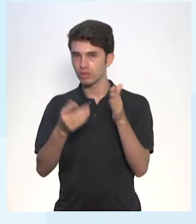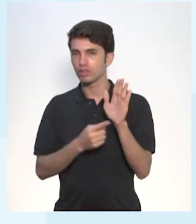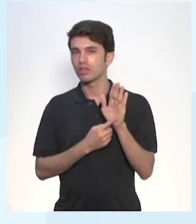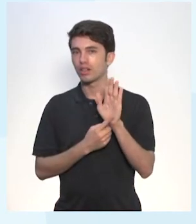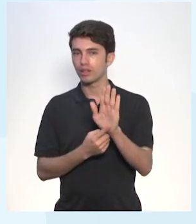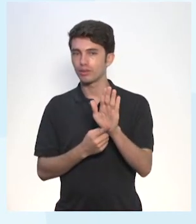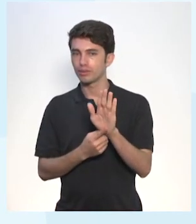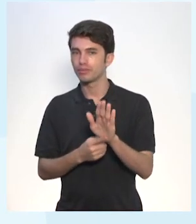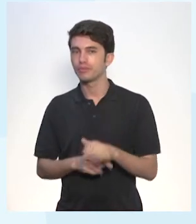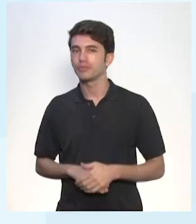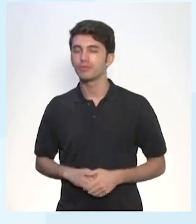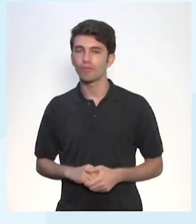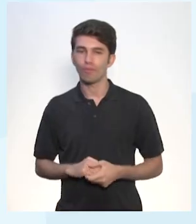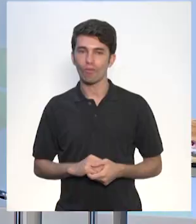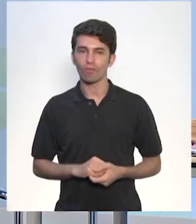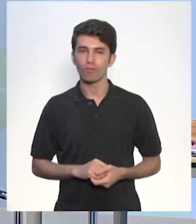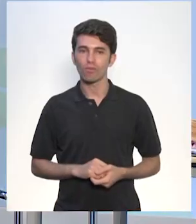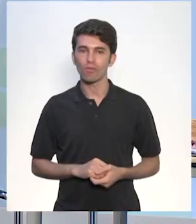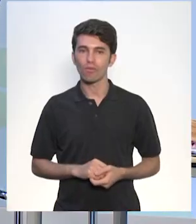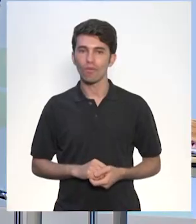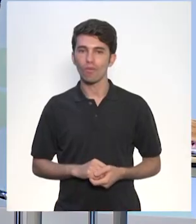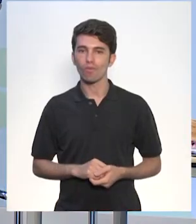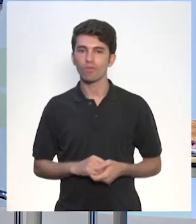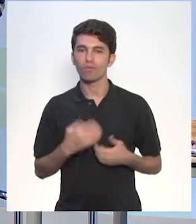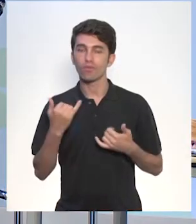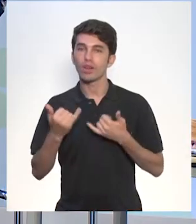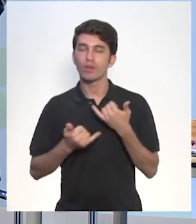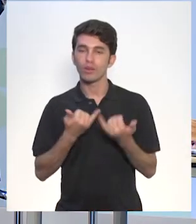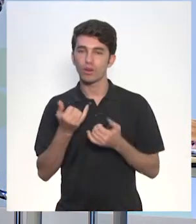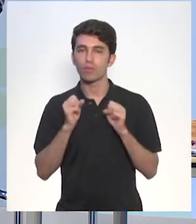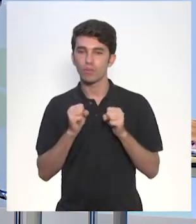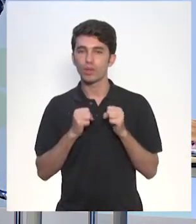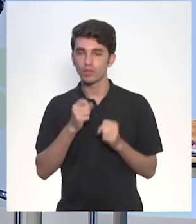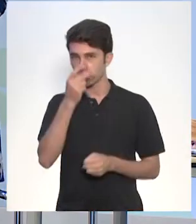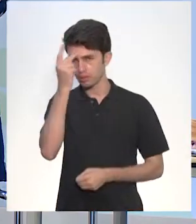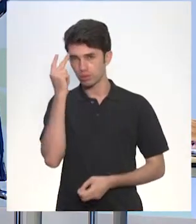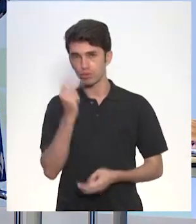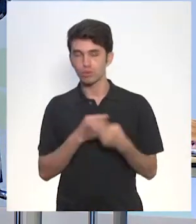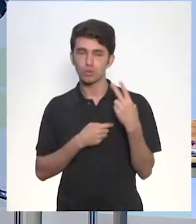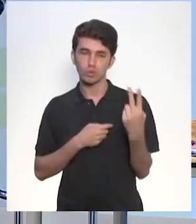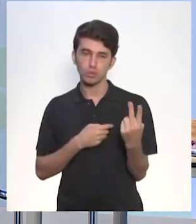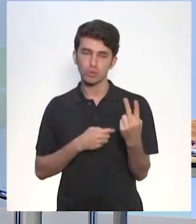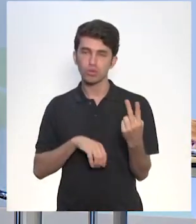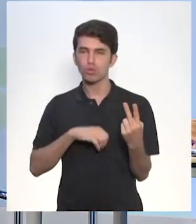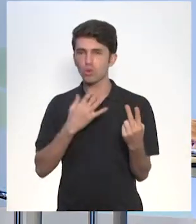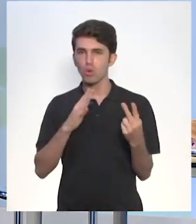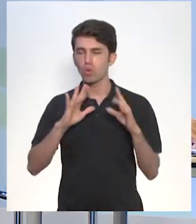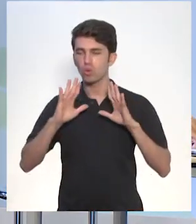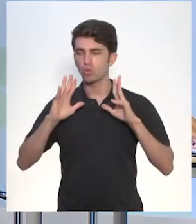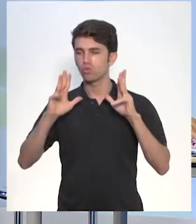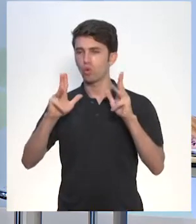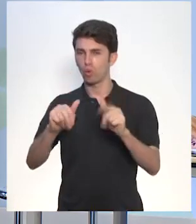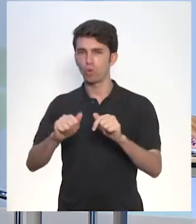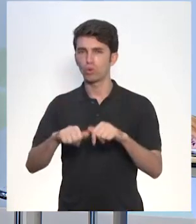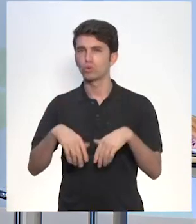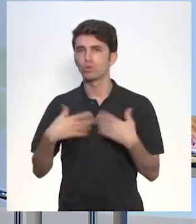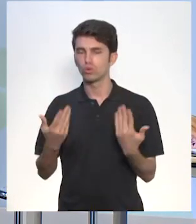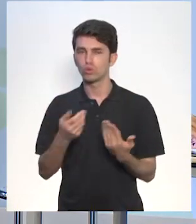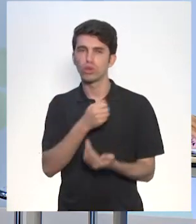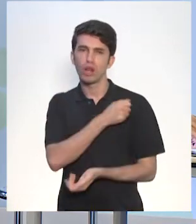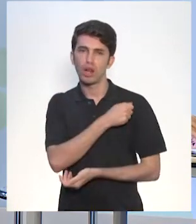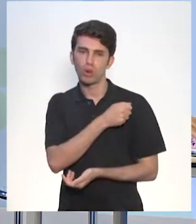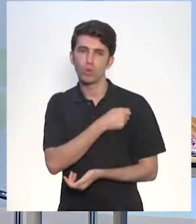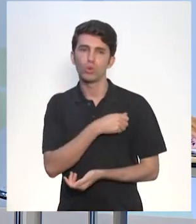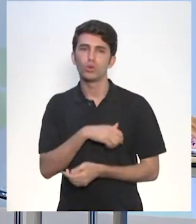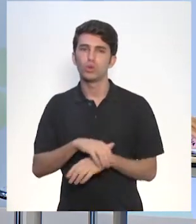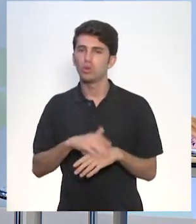essas regras. Então, diz lá, esse jogo pode ser jogado em dupla ou com a sala inteira. Se tiver mais alunos, mais